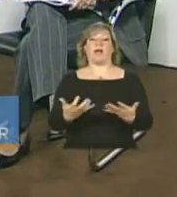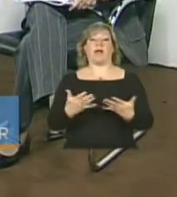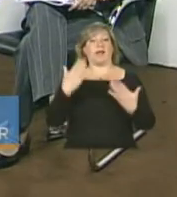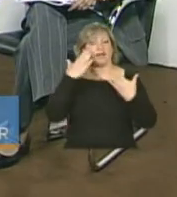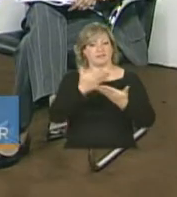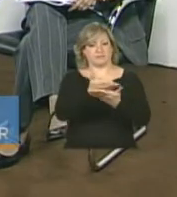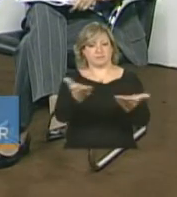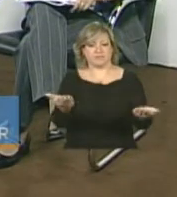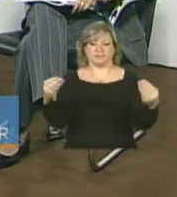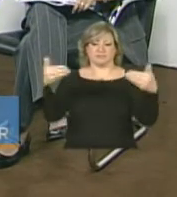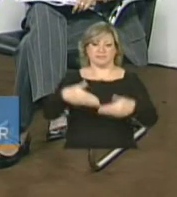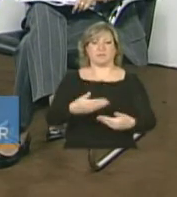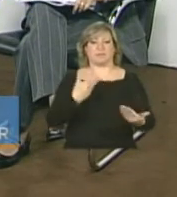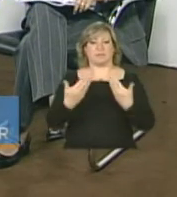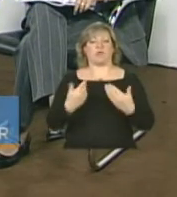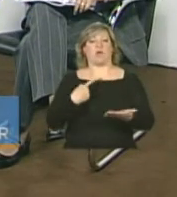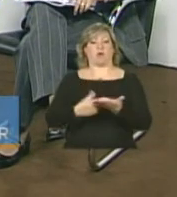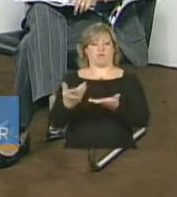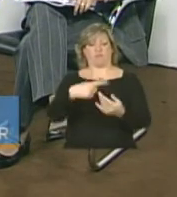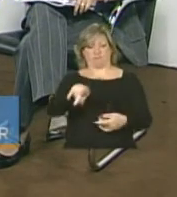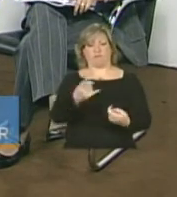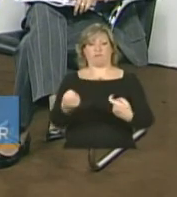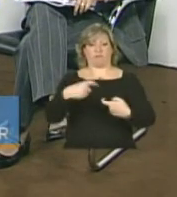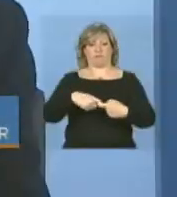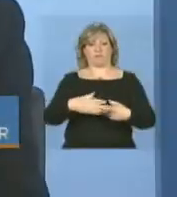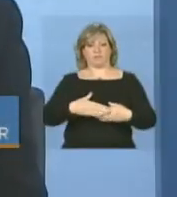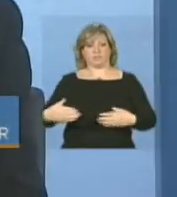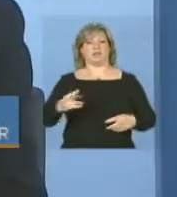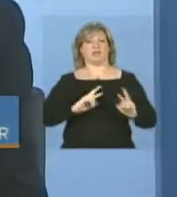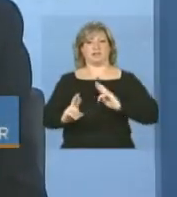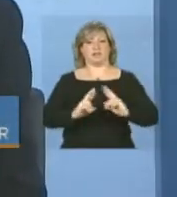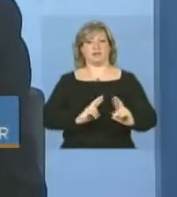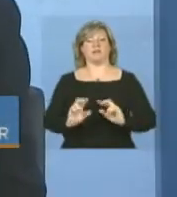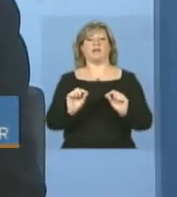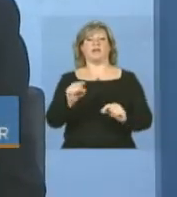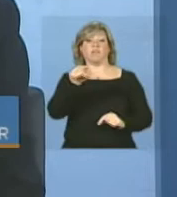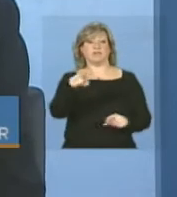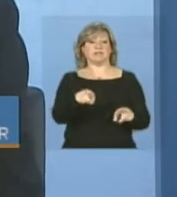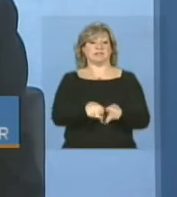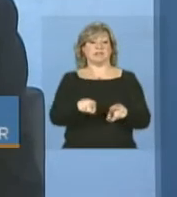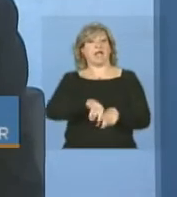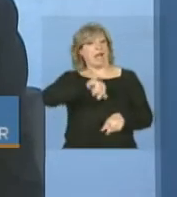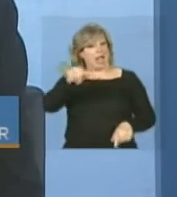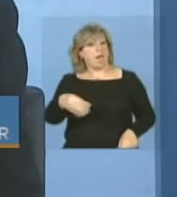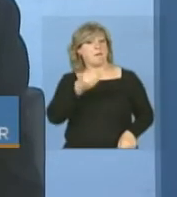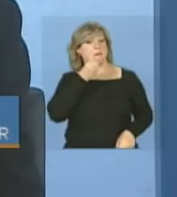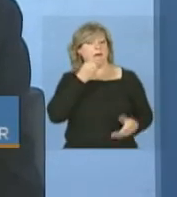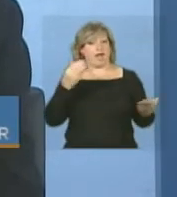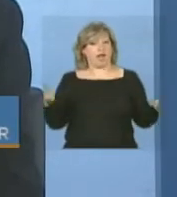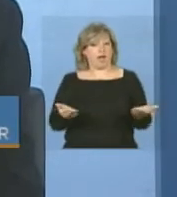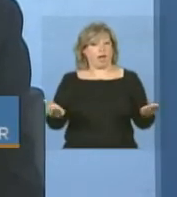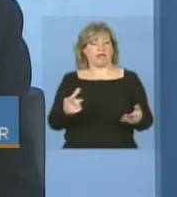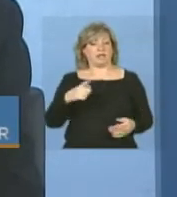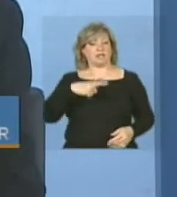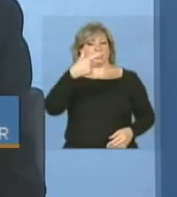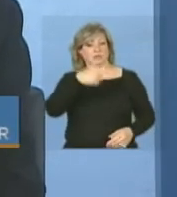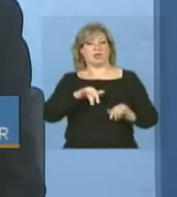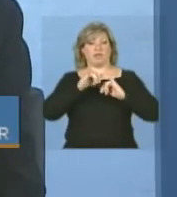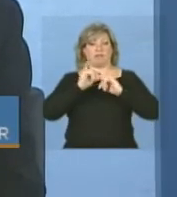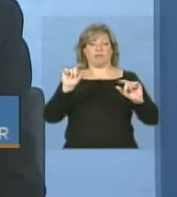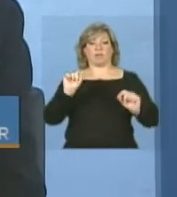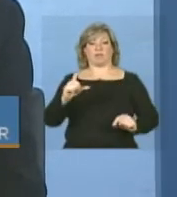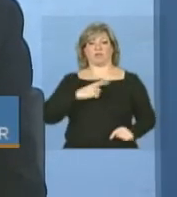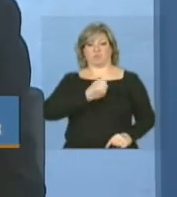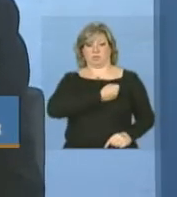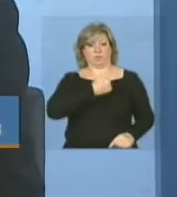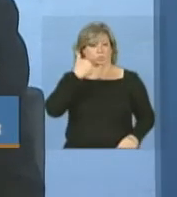a participação, quero convidá-las, eu sei que vocês vão voltar aí para as nossas respostas, e você aproveite o momento, e eu vou passar outra vez, olha,